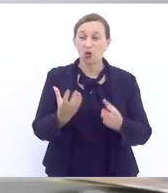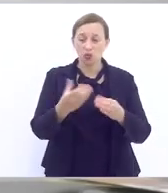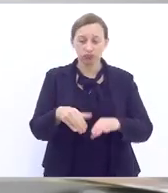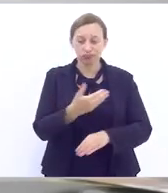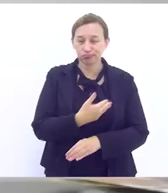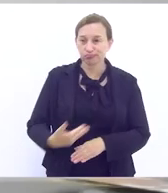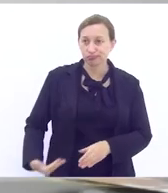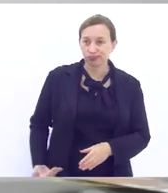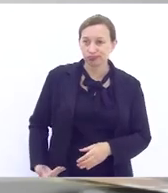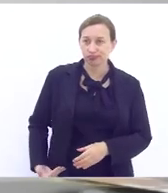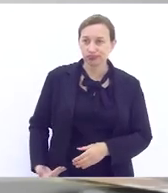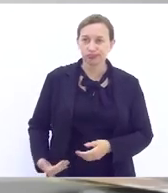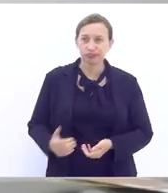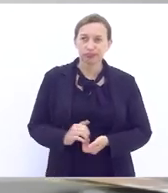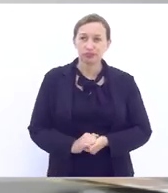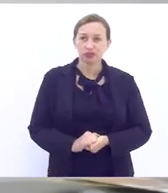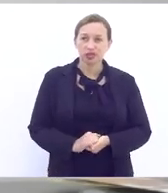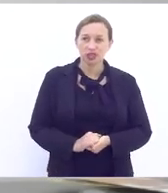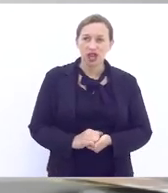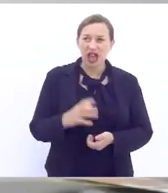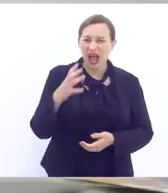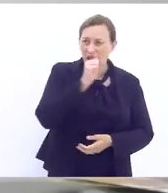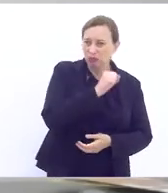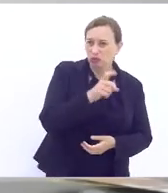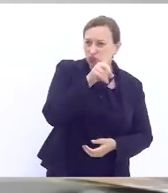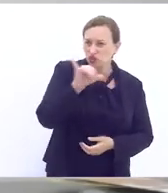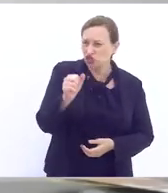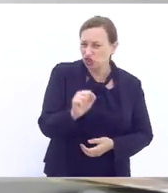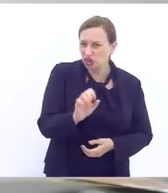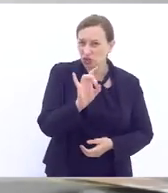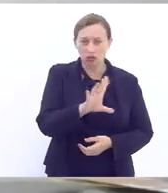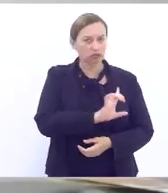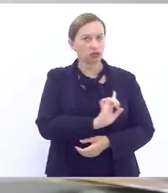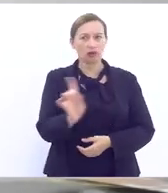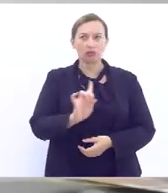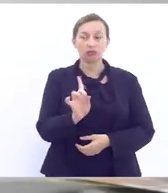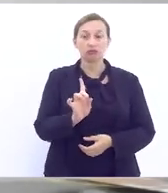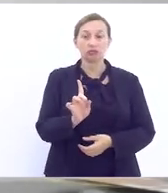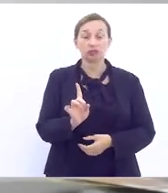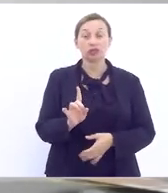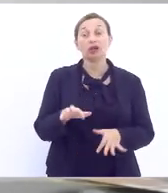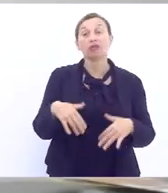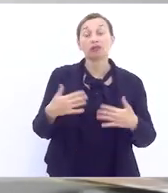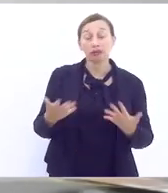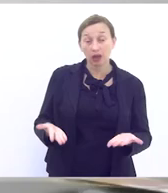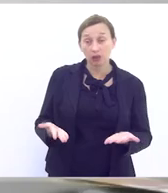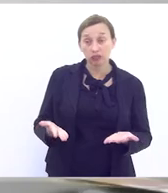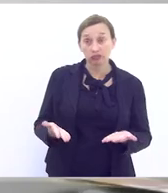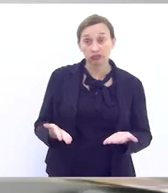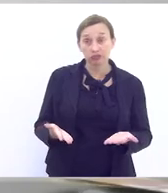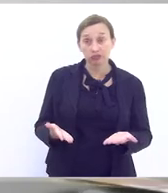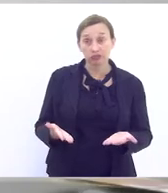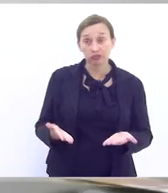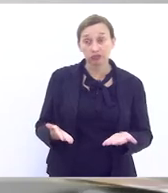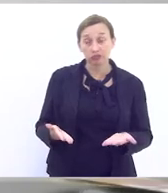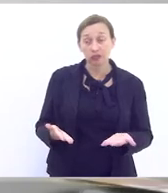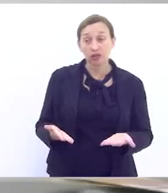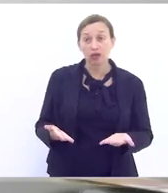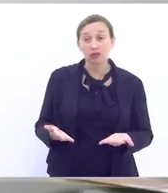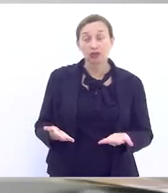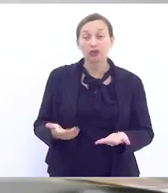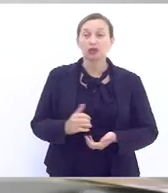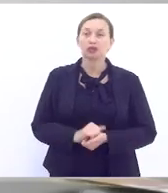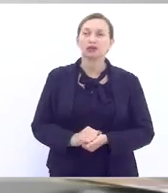público da noite para o dia então nessa corrida quanto tempo é que tem que ser